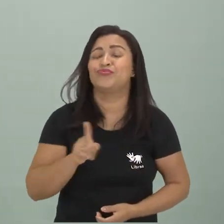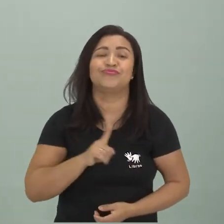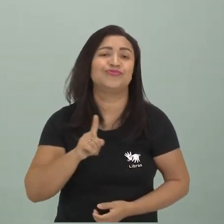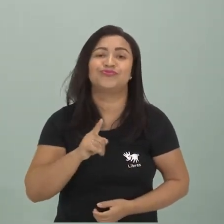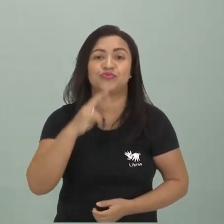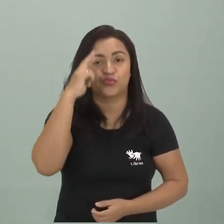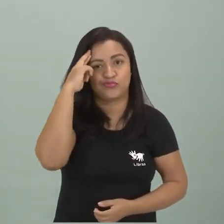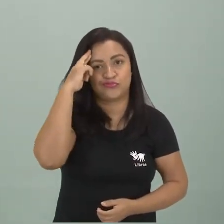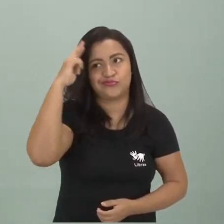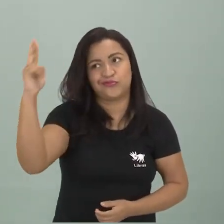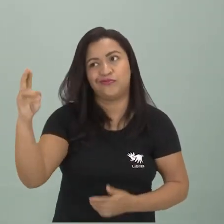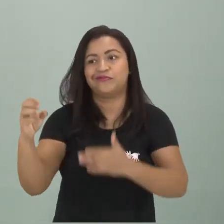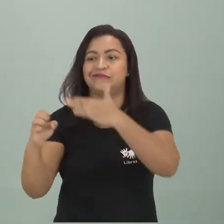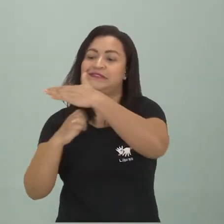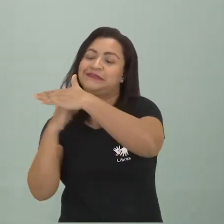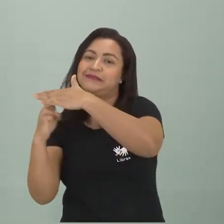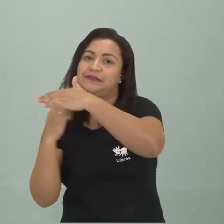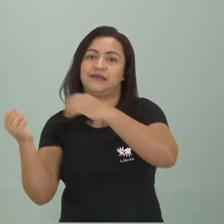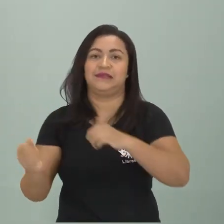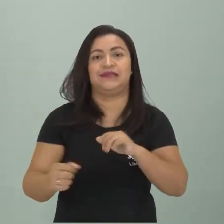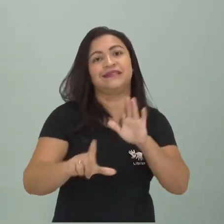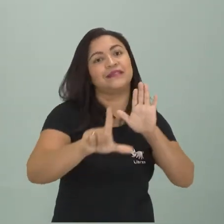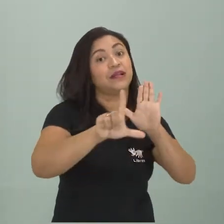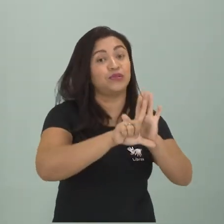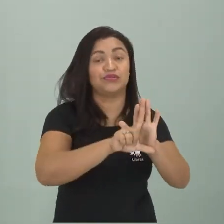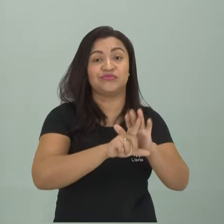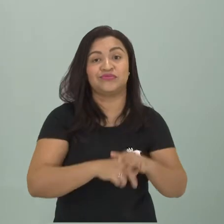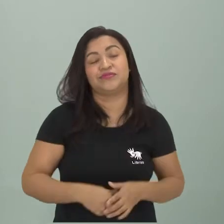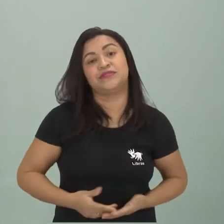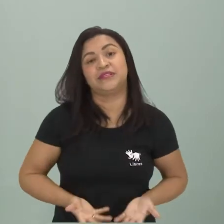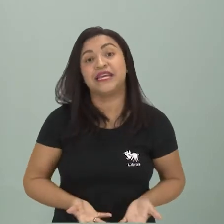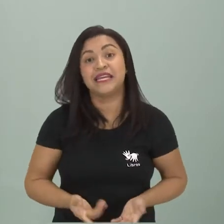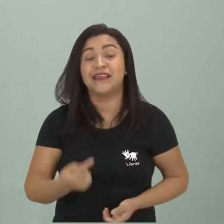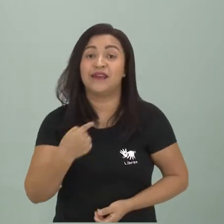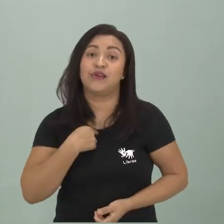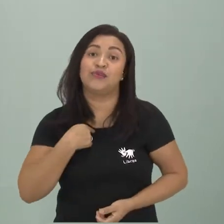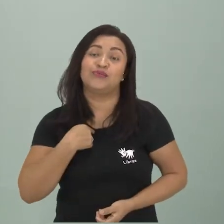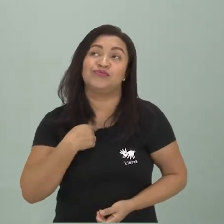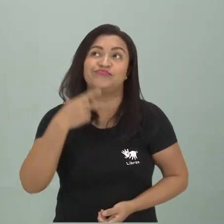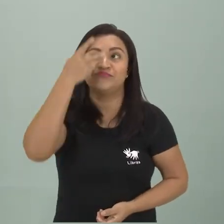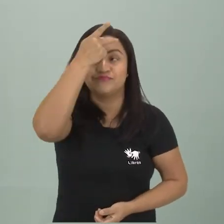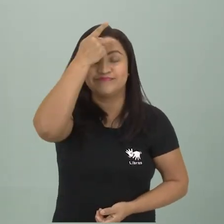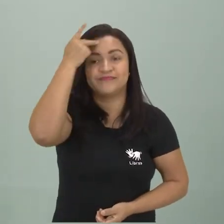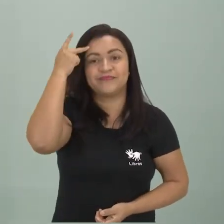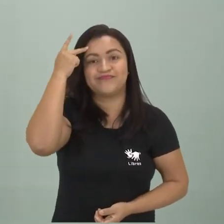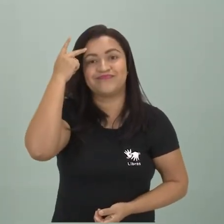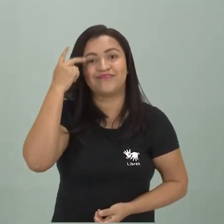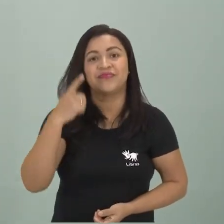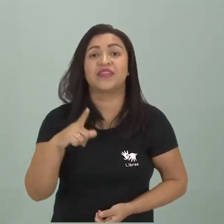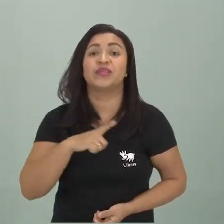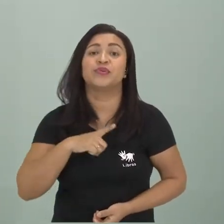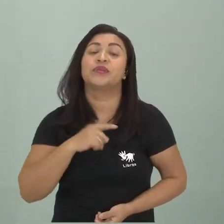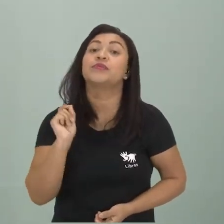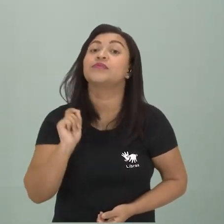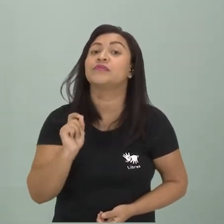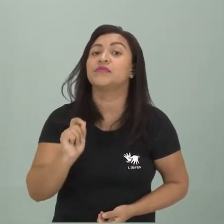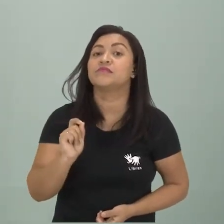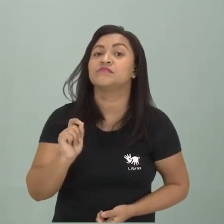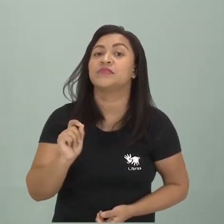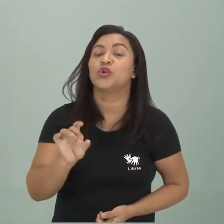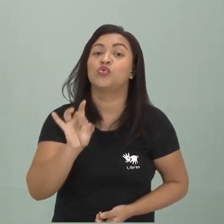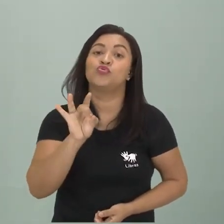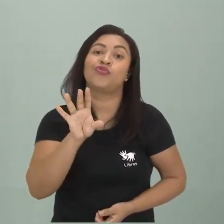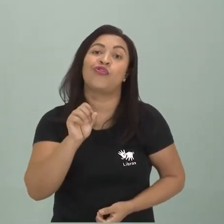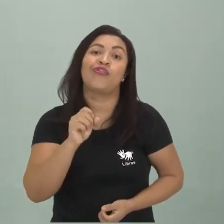sou o dono do estabelecimento comercial. Eu sou aquela pessoa que eu tenho a minha capacidade